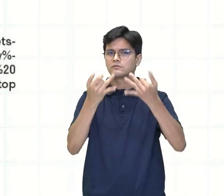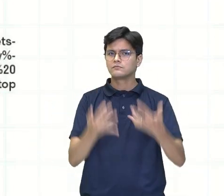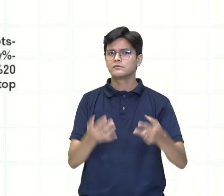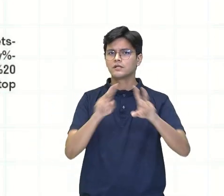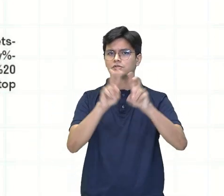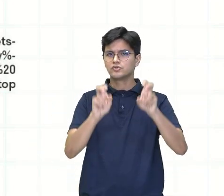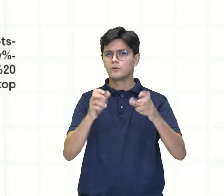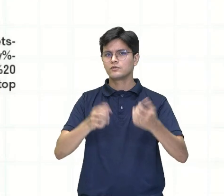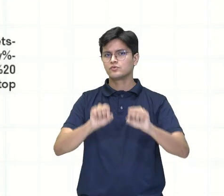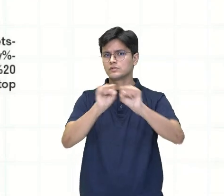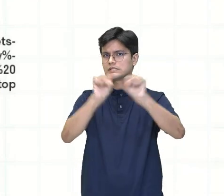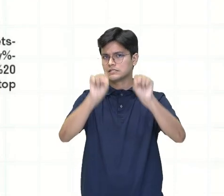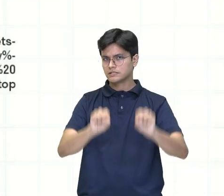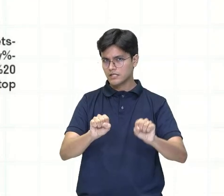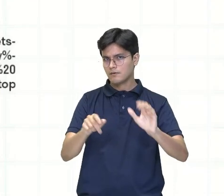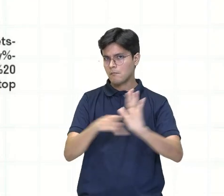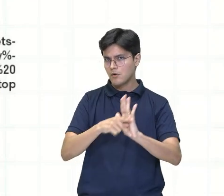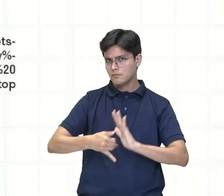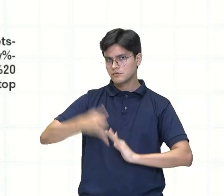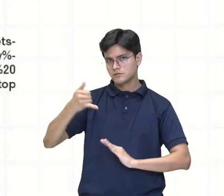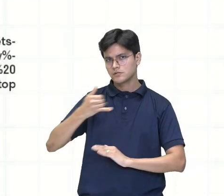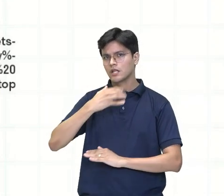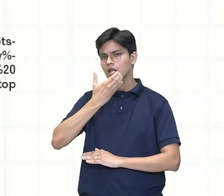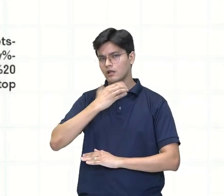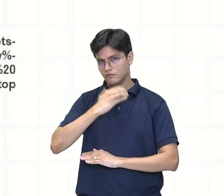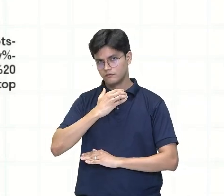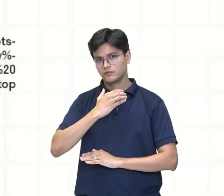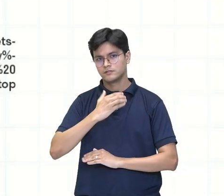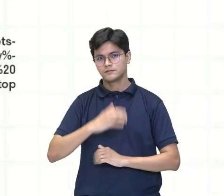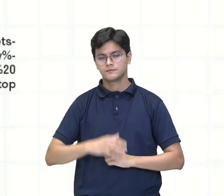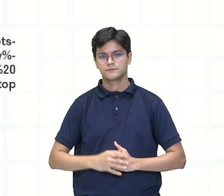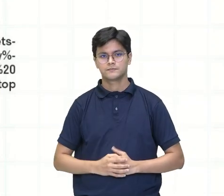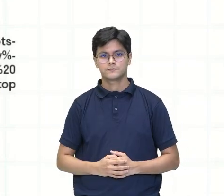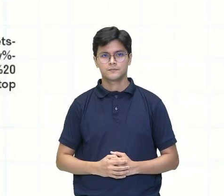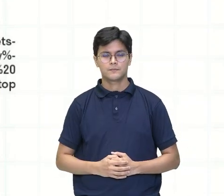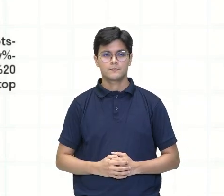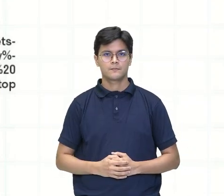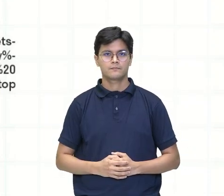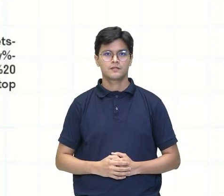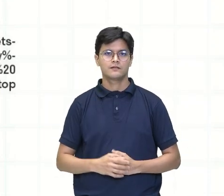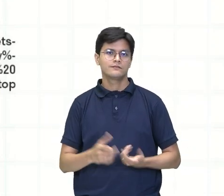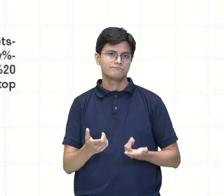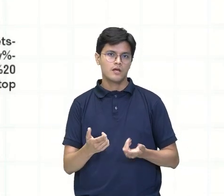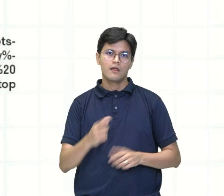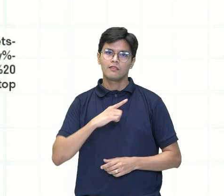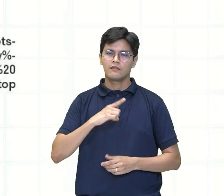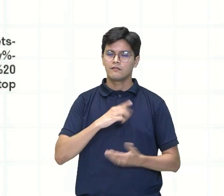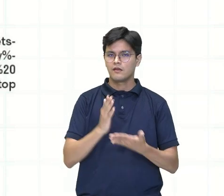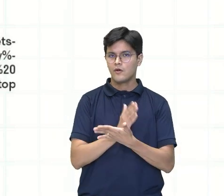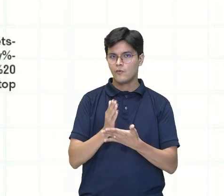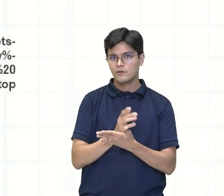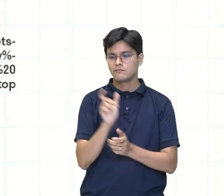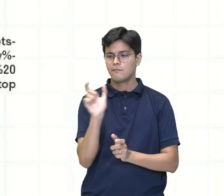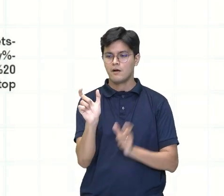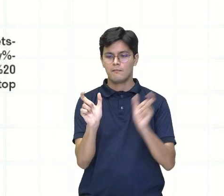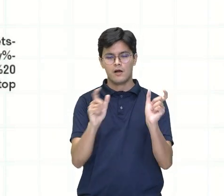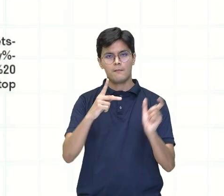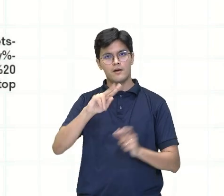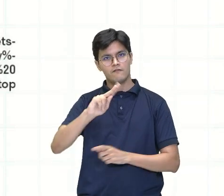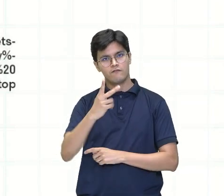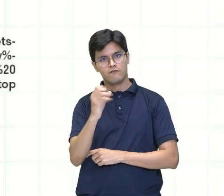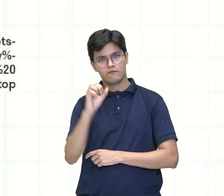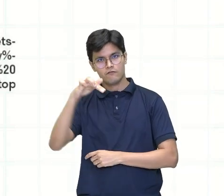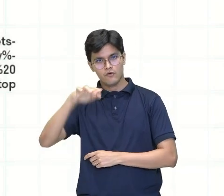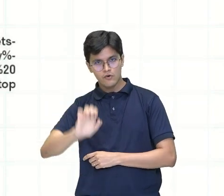né? Que é utilizado, ó. iPhone, phone, palavras que a gente já conhece, né? Palavras